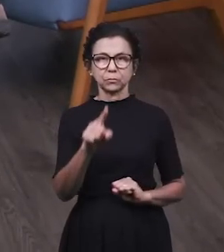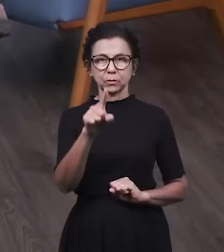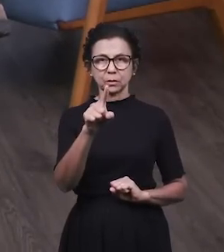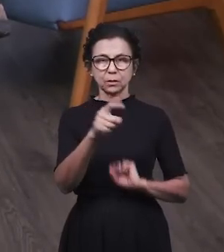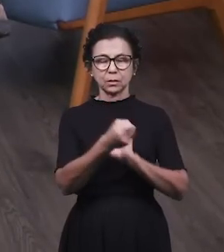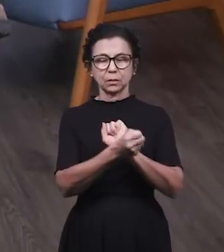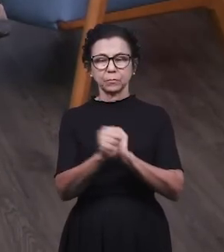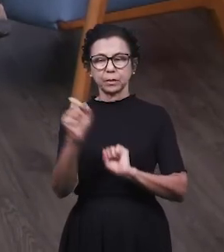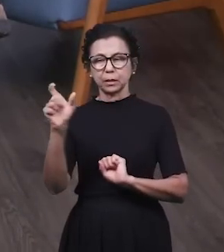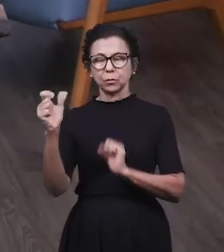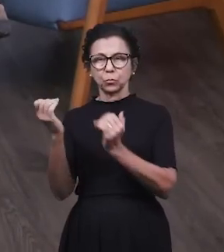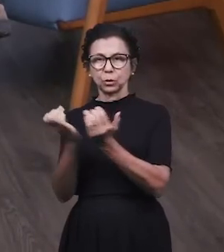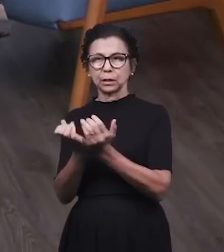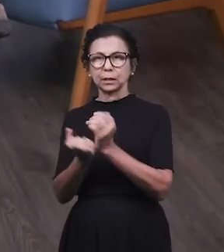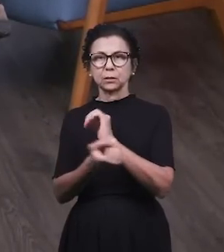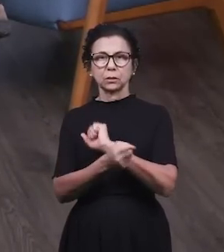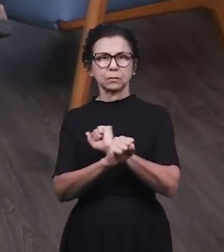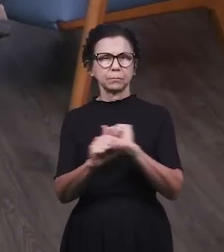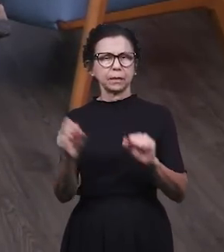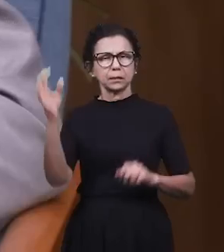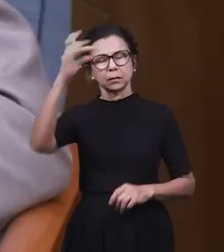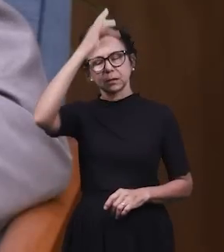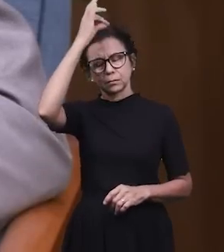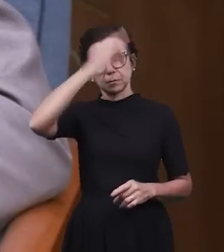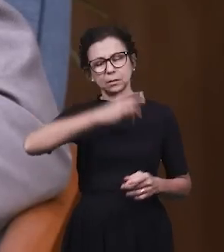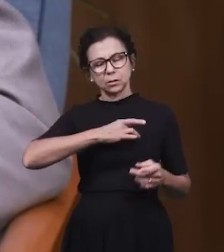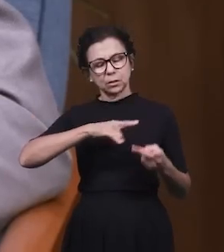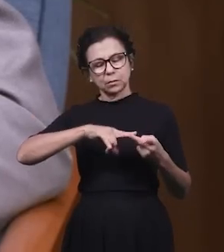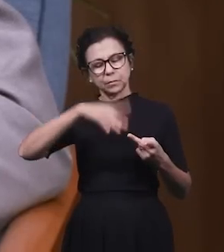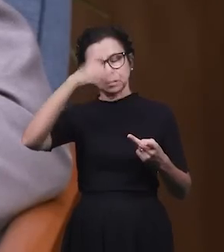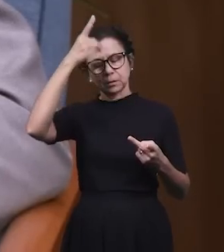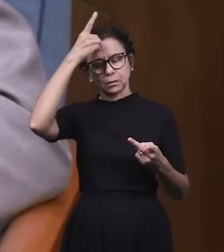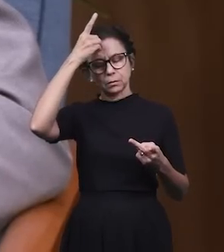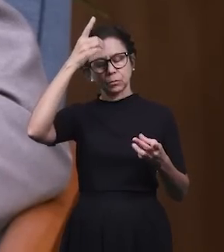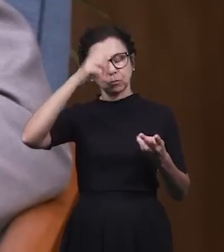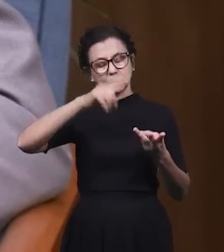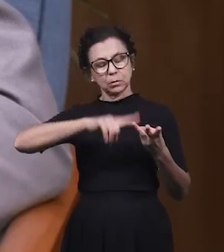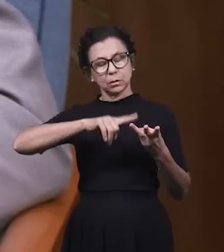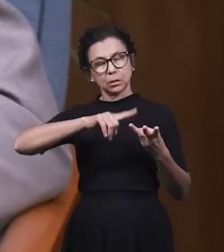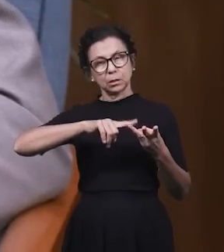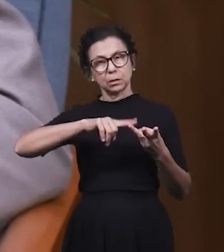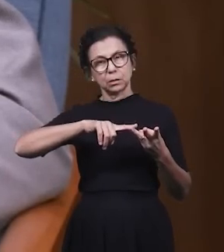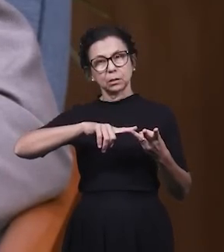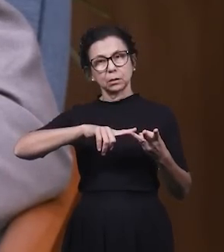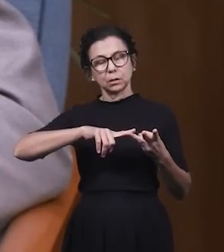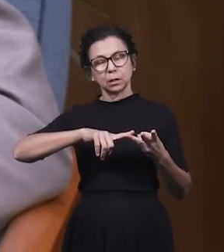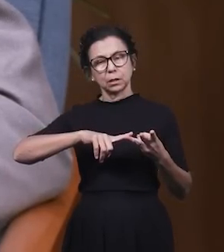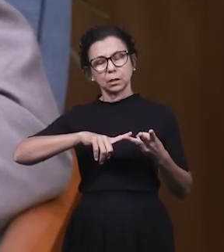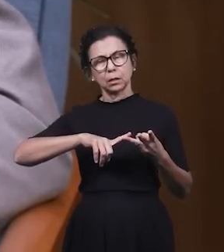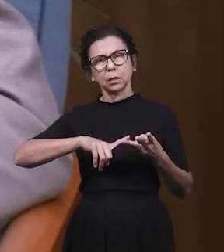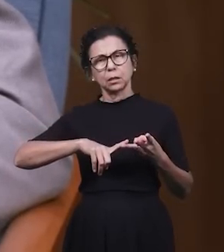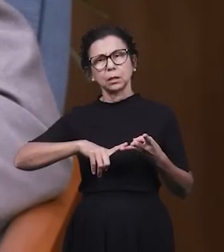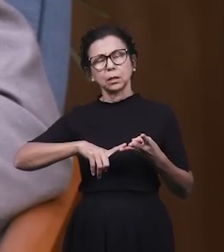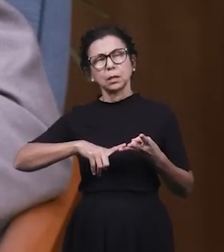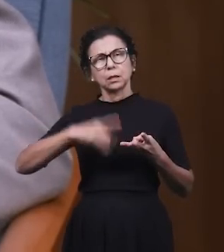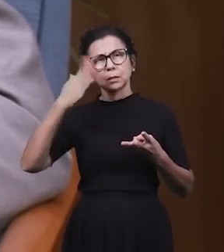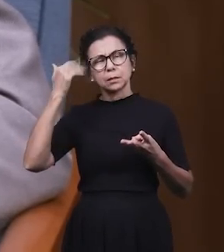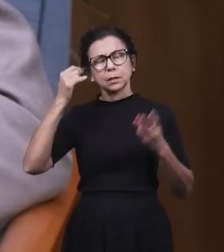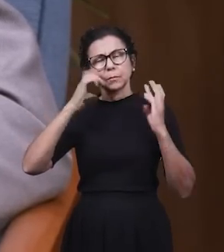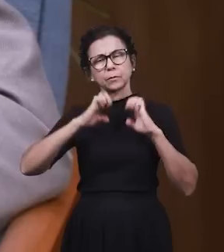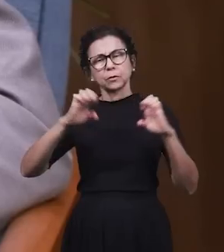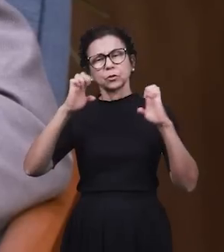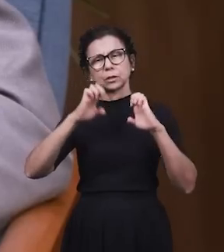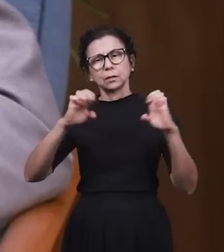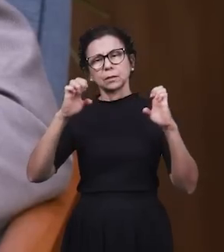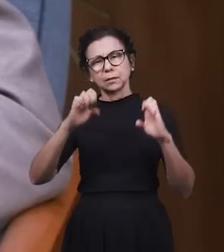tem experiências. Ele tem experiência com o Espírito Santo, ele tem batismo com o Espírito Santo, ele tem dons espirituais, ele tem uma palavra de evangelização, ele tem